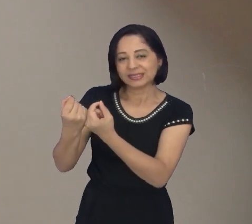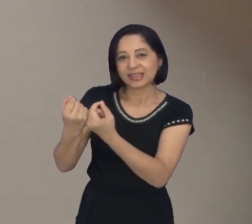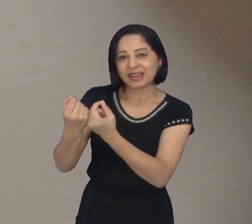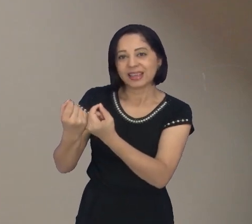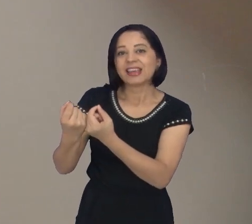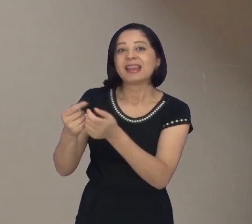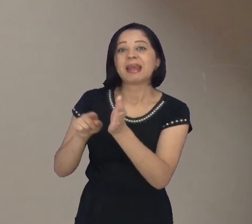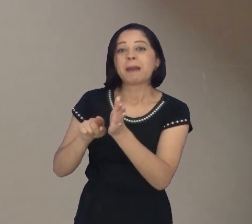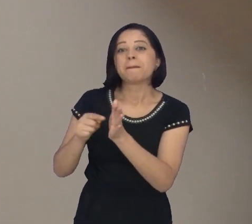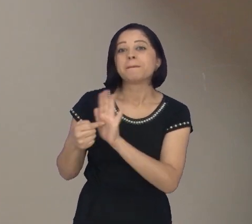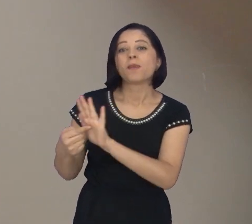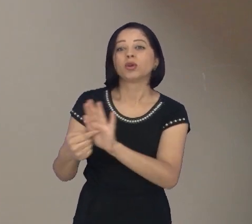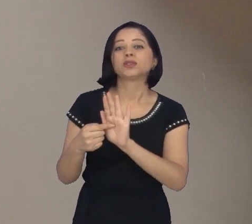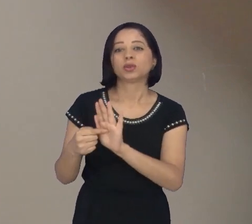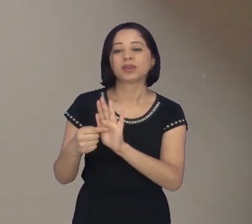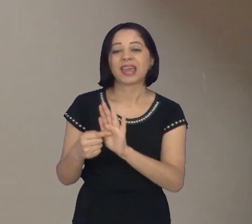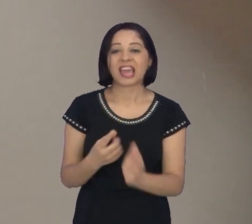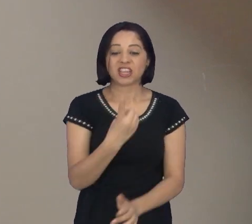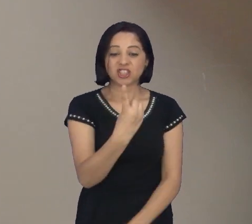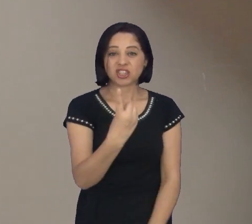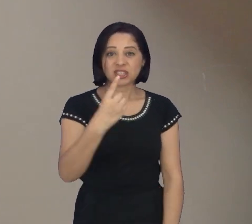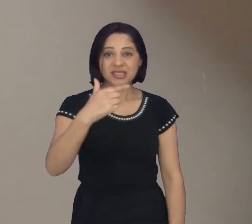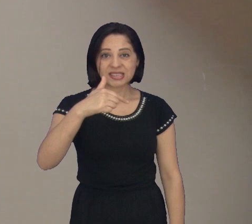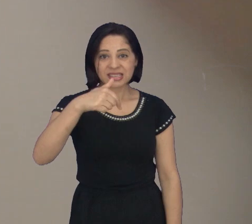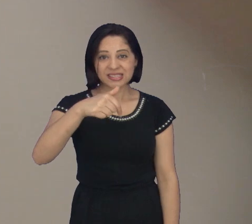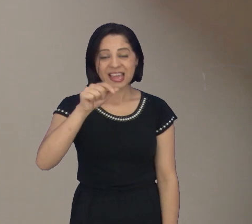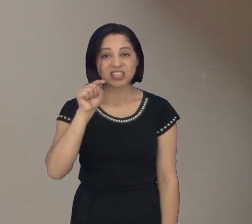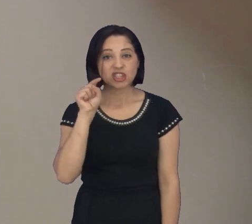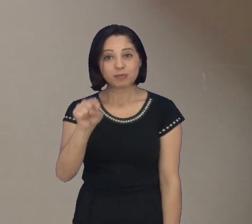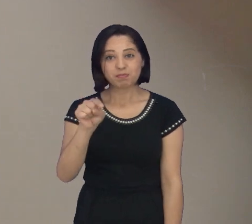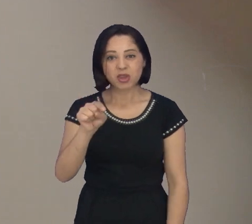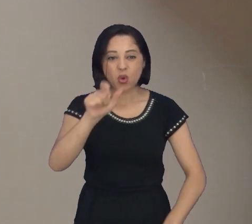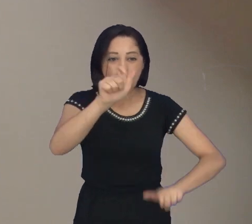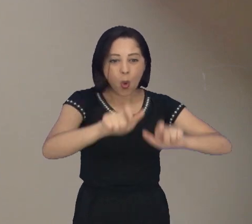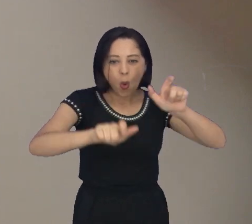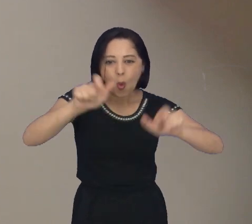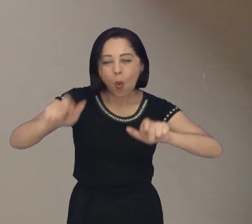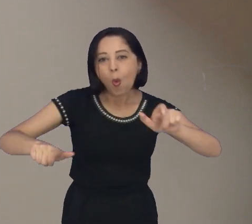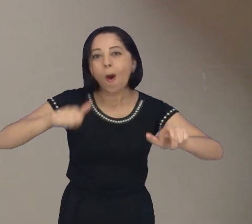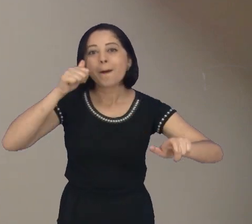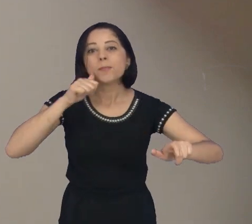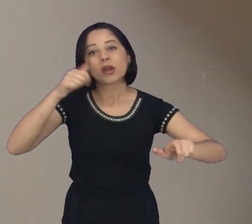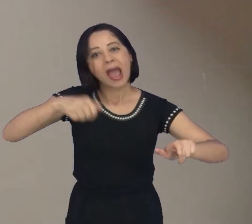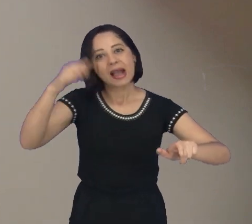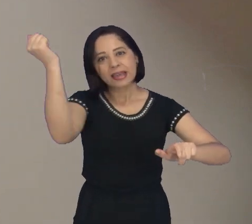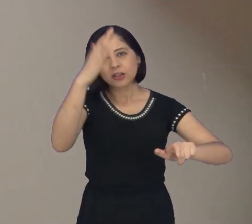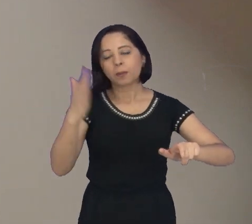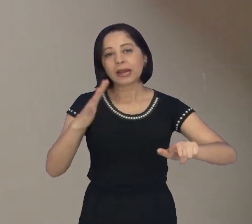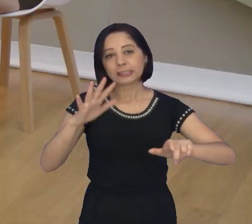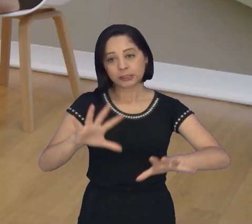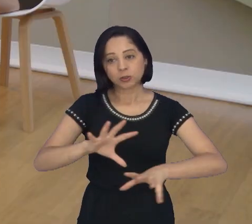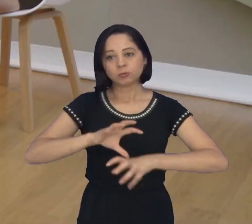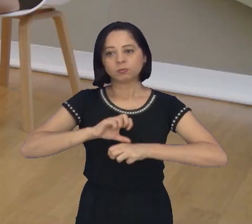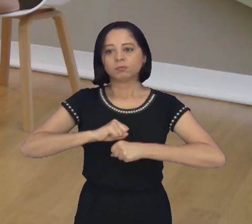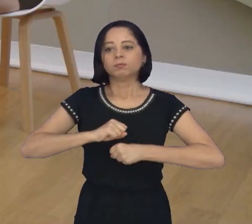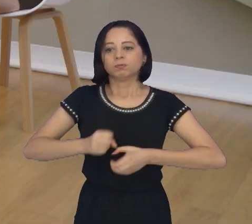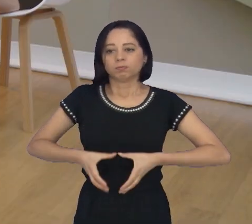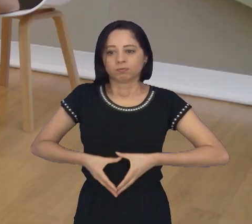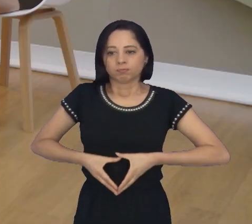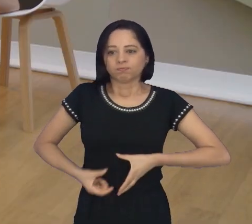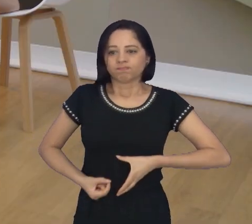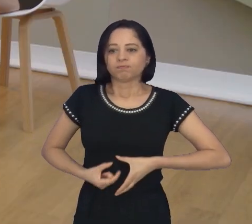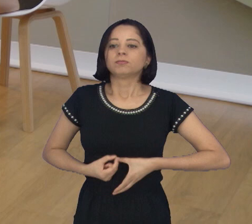doença atinge mais de 17 mil mulheres por ano no Brasil. Doutora, é um